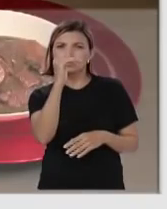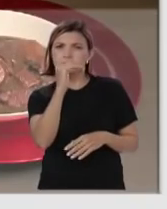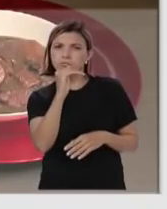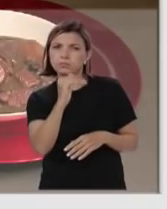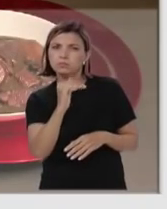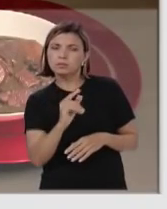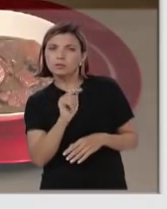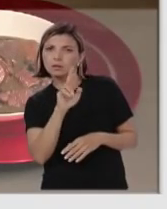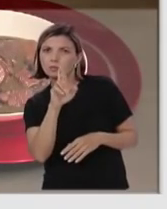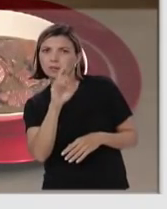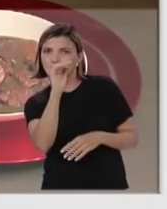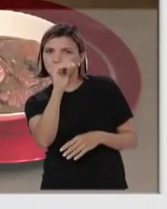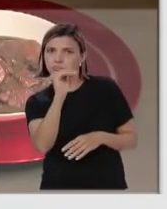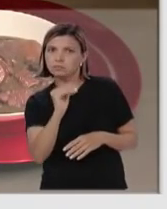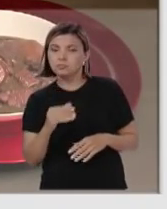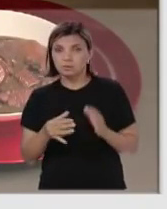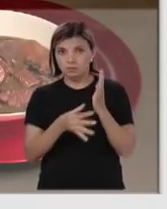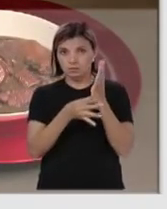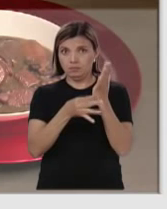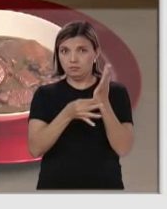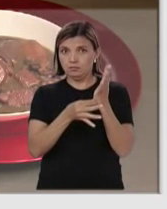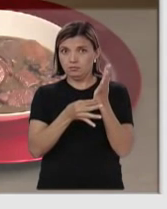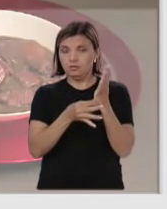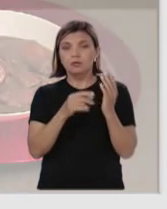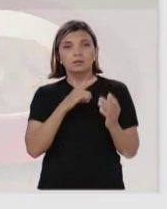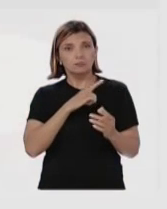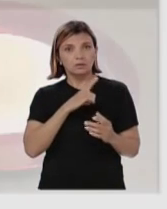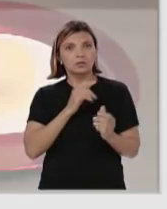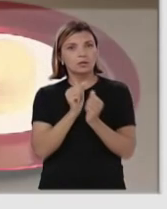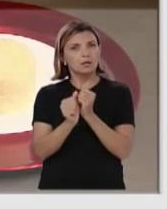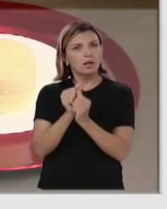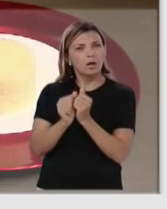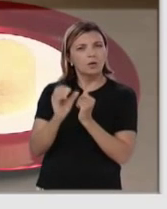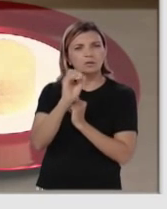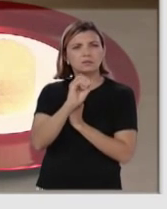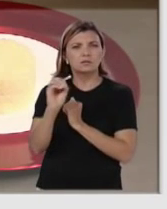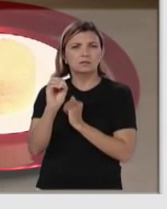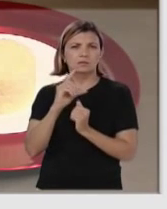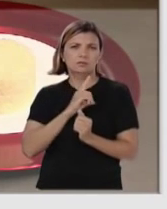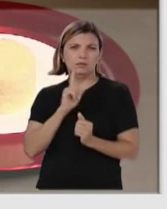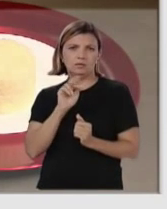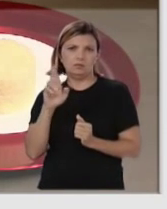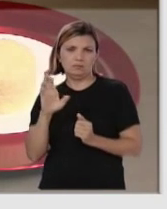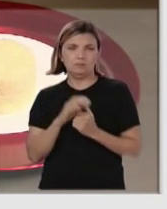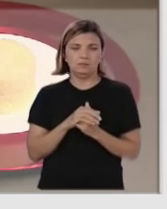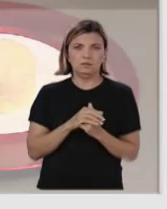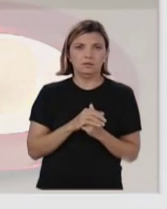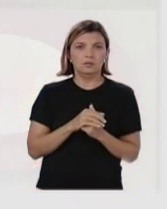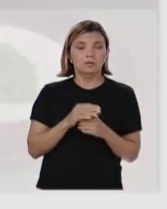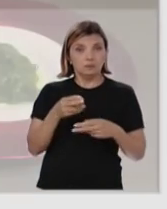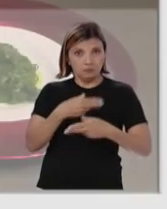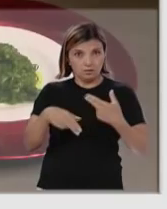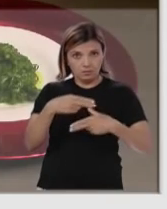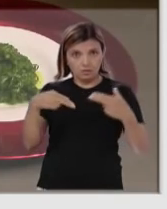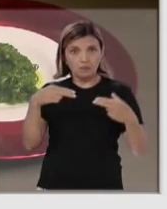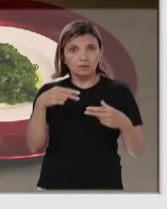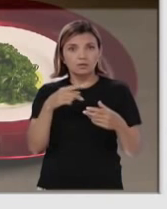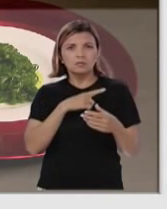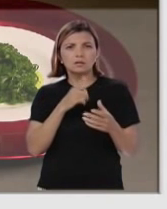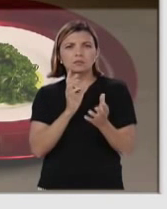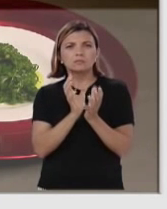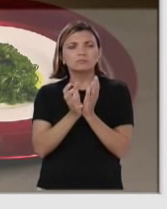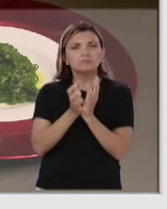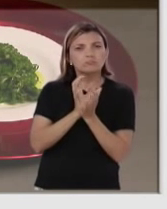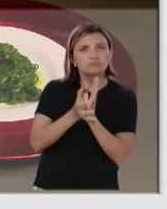uma porção de 100 gramas de feijoada fornece 15 gramas de gordura. A porção de arroz tem 0,2 gramas. A couve,